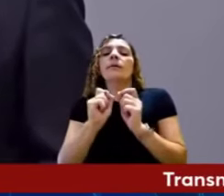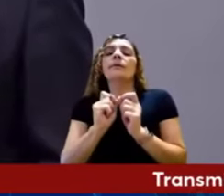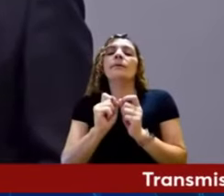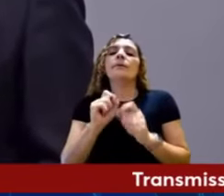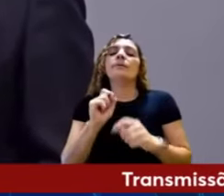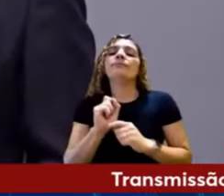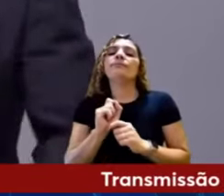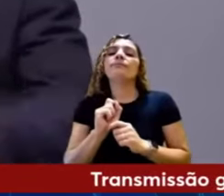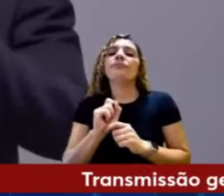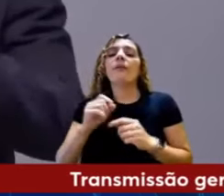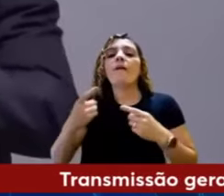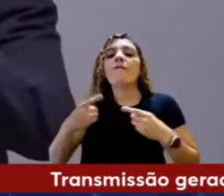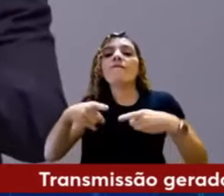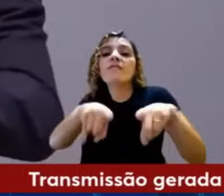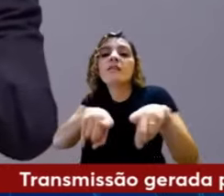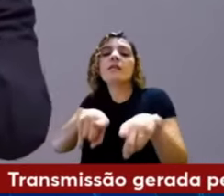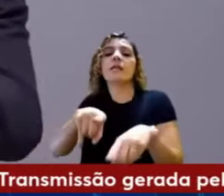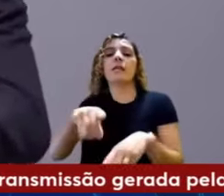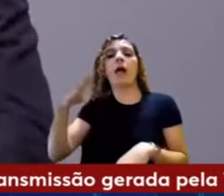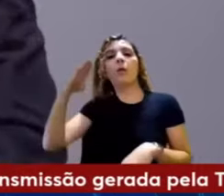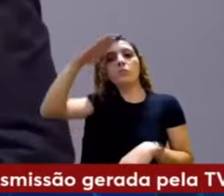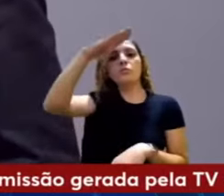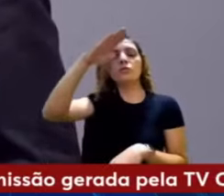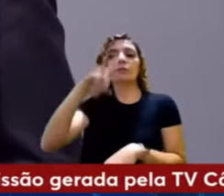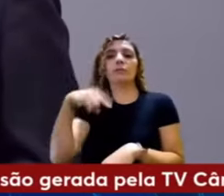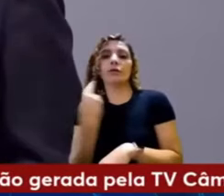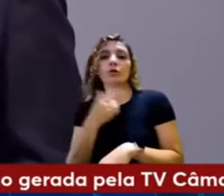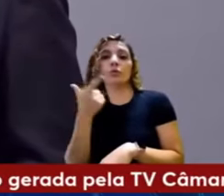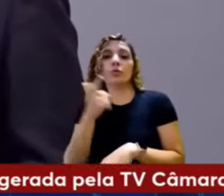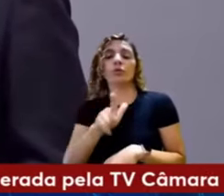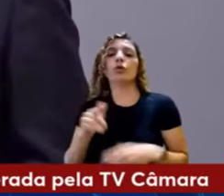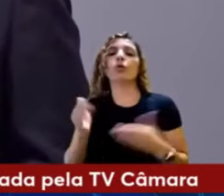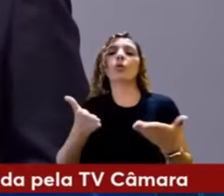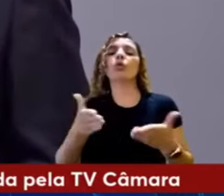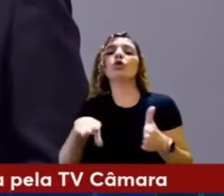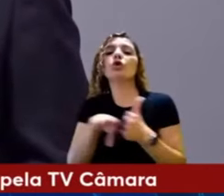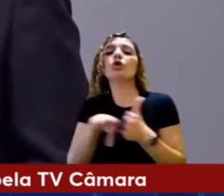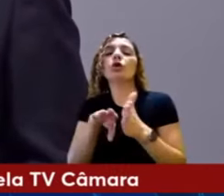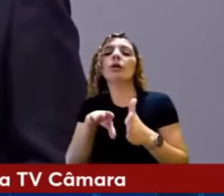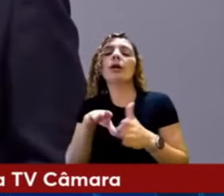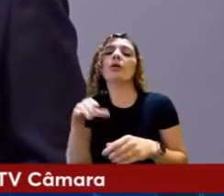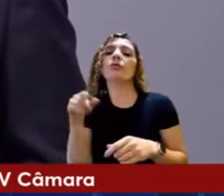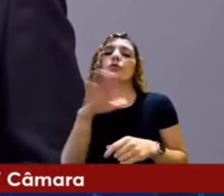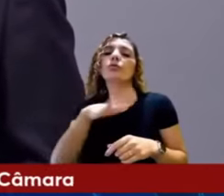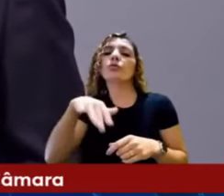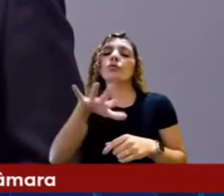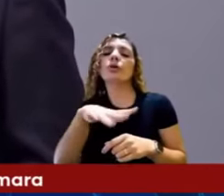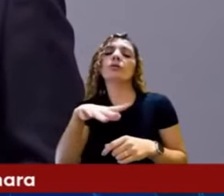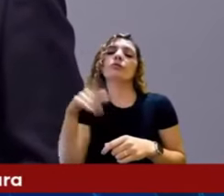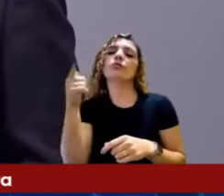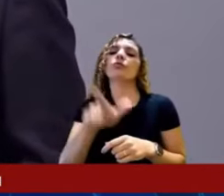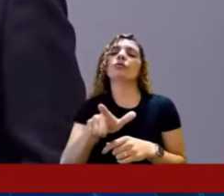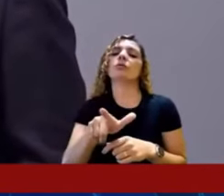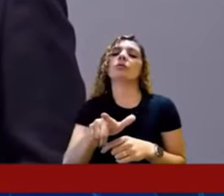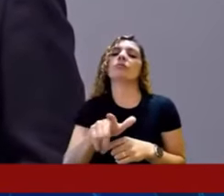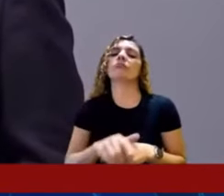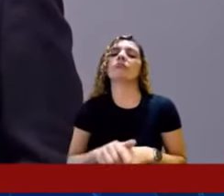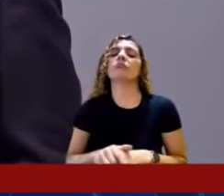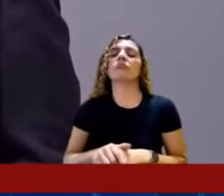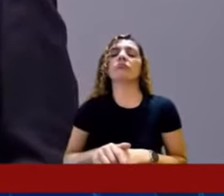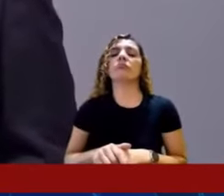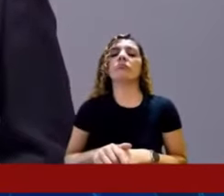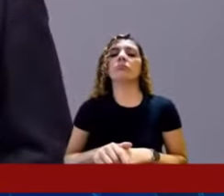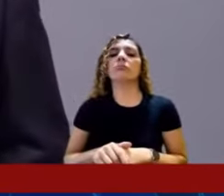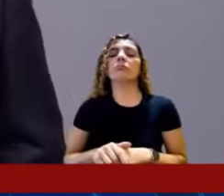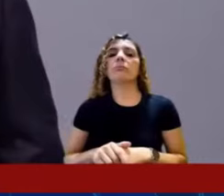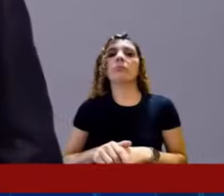Bolsonaro, para que nós pudéssemos hoje chegar aonde nós chegamos, companheiros e companheiras. Daqui uns